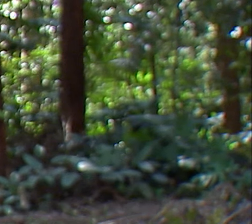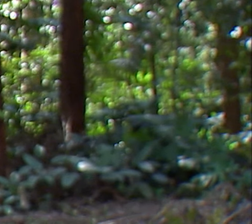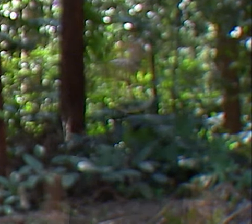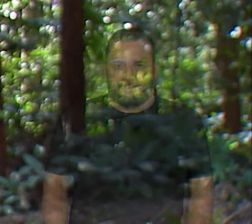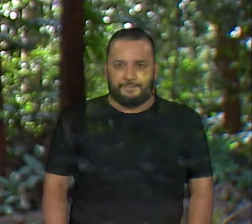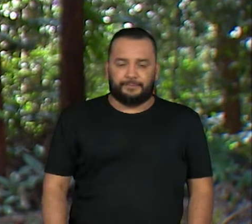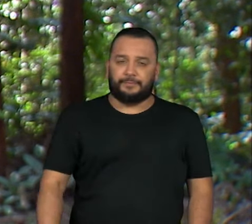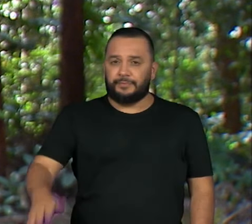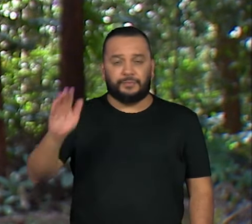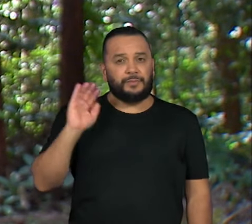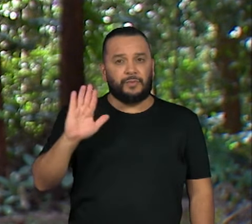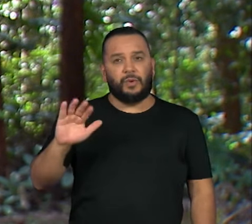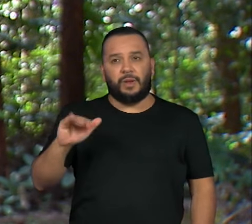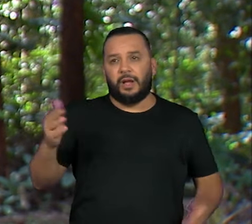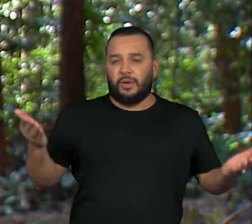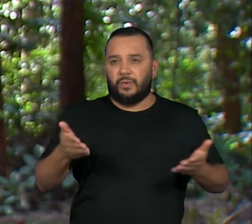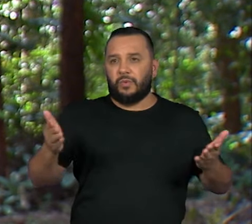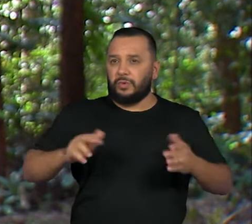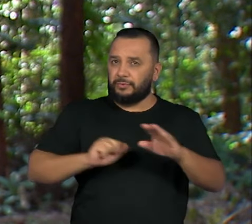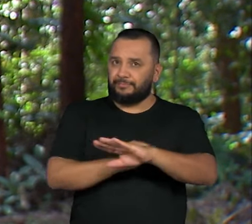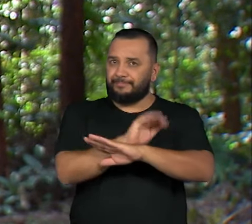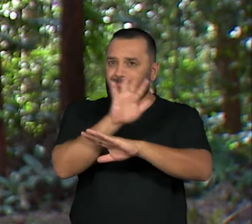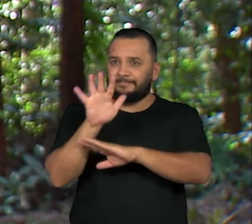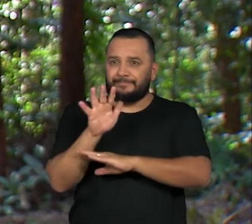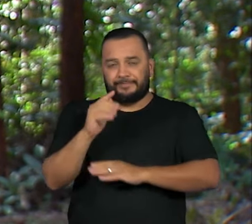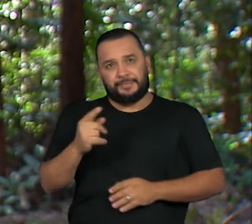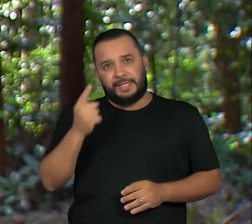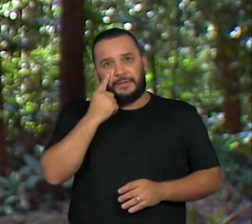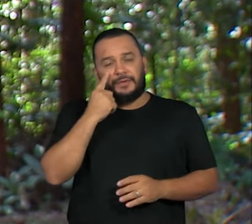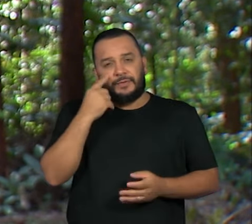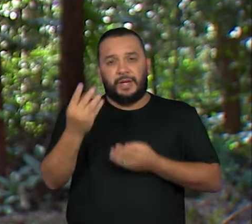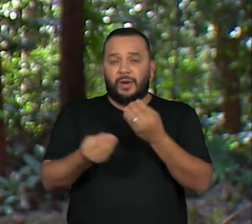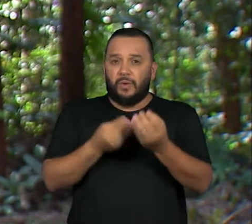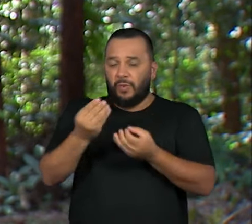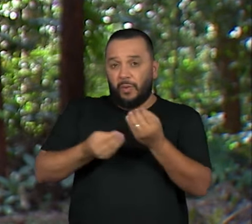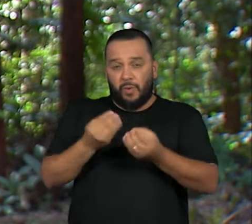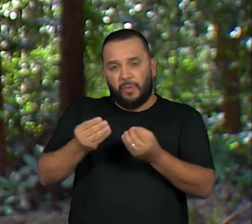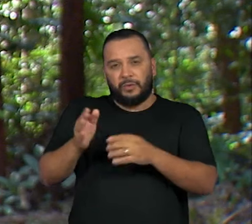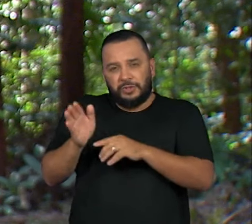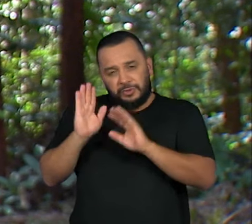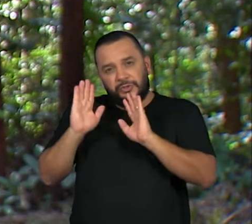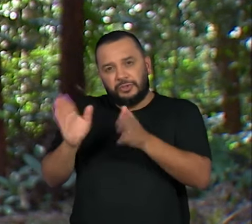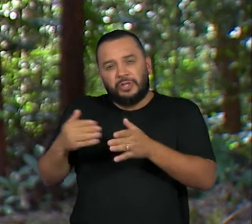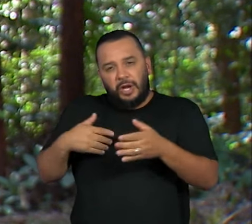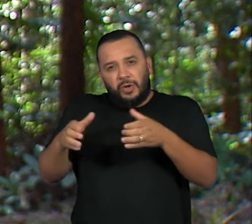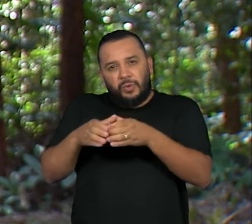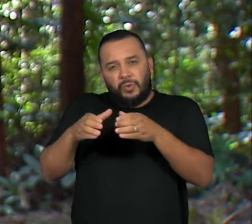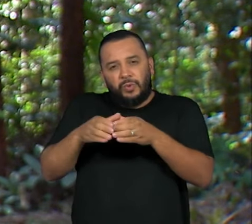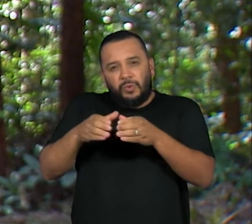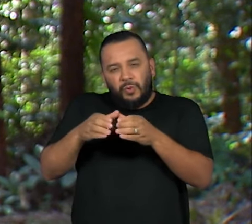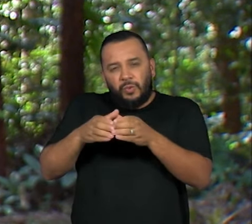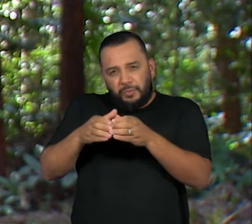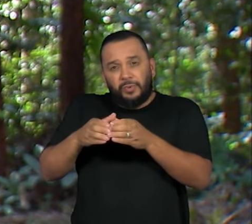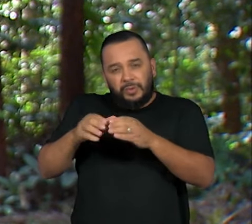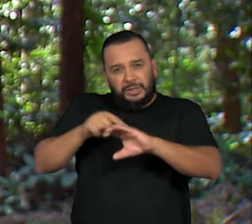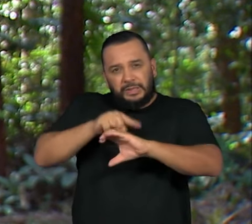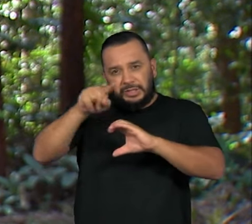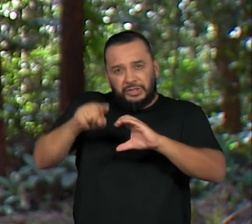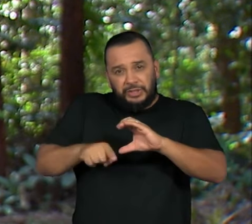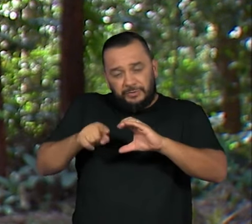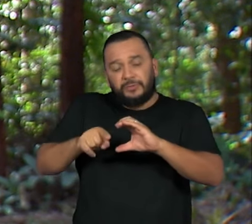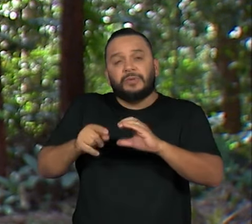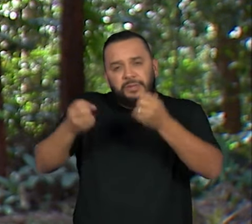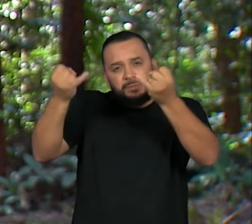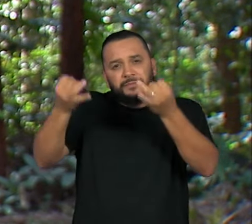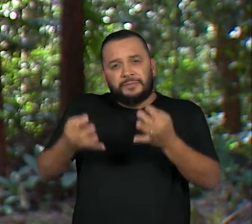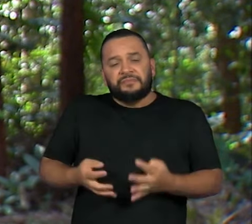Olá! Hoje no Repórter Eco, você acompanha a expedição científica que mostra como a Antártica é essencial